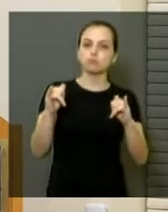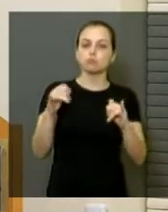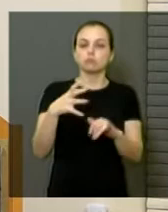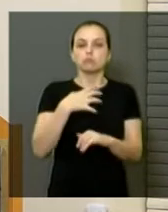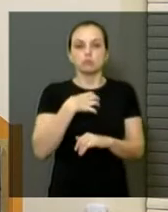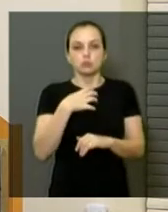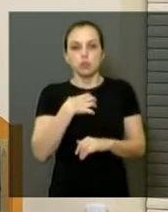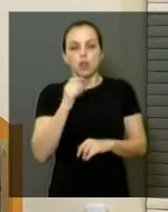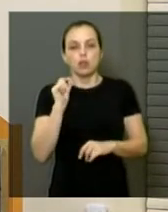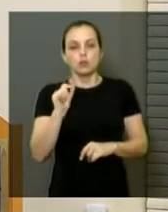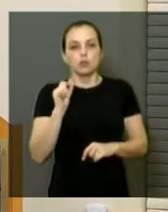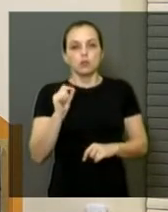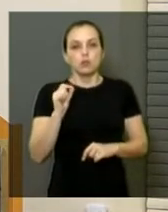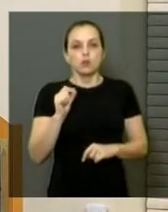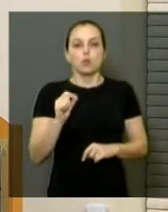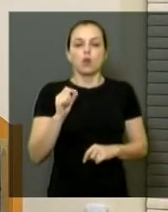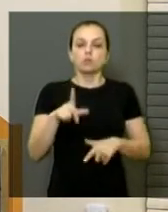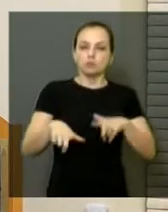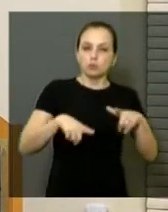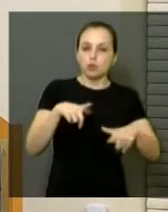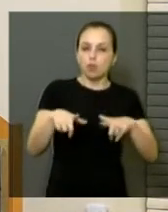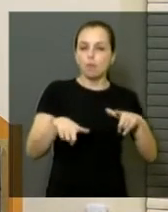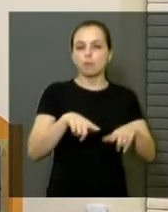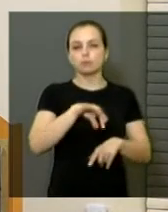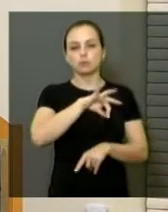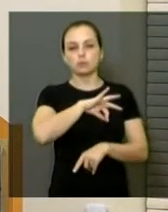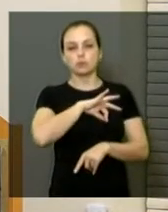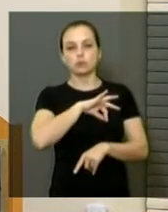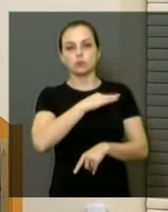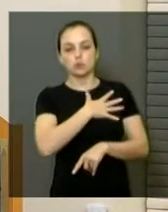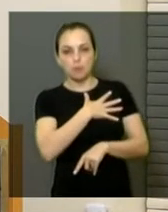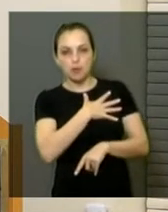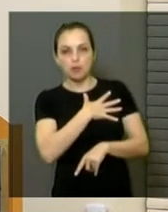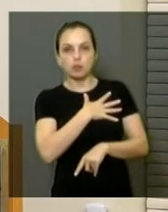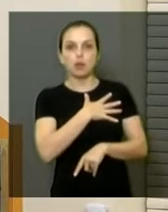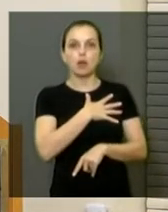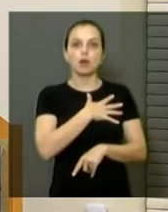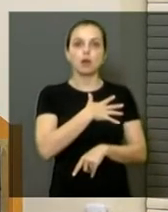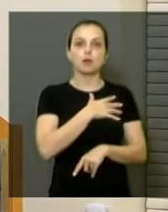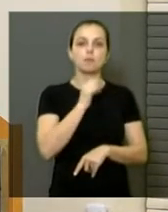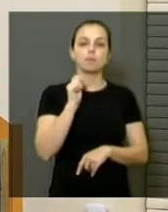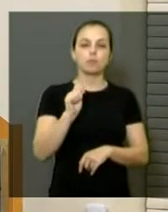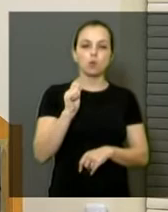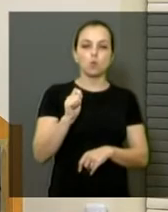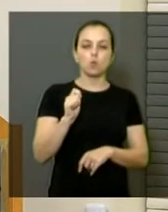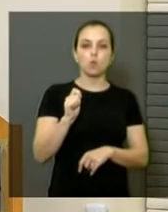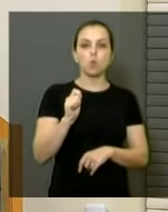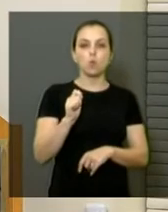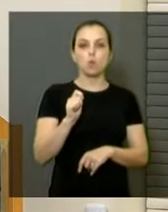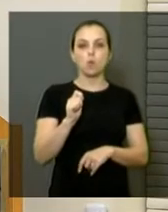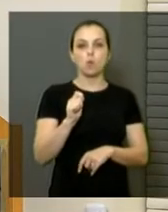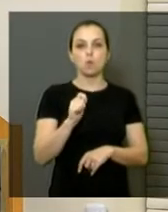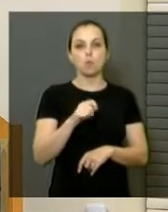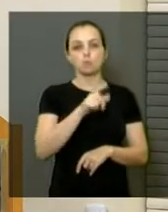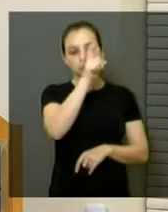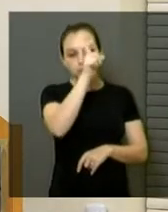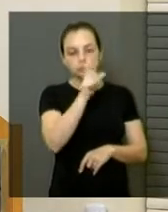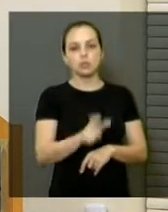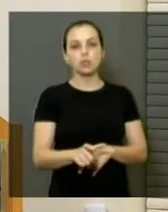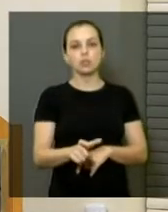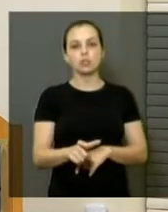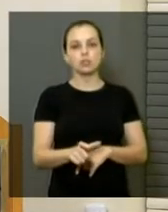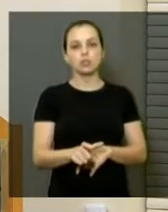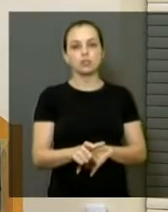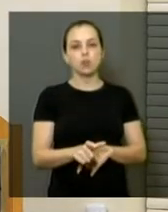situação em que, no serviço militar americano, um recruta que foi sofrer um trote